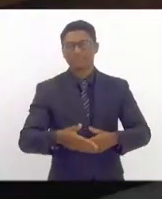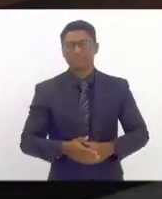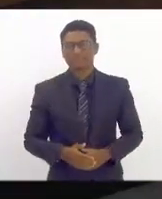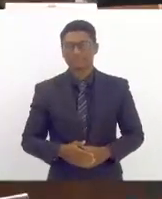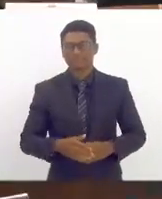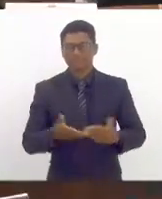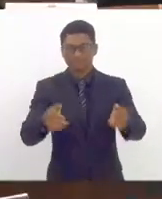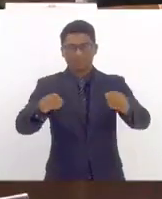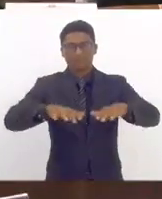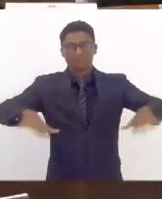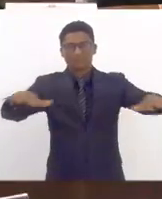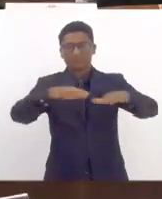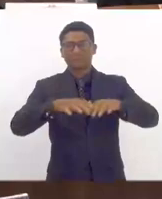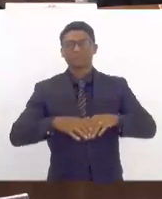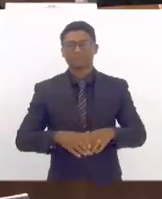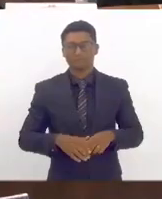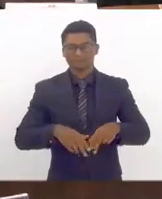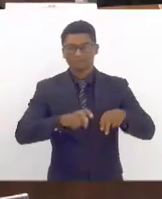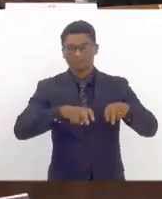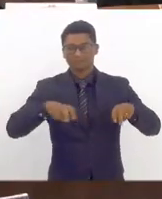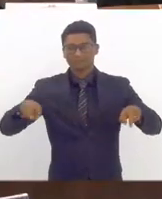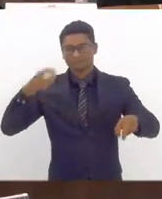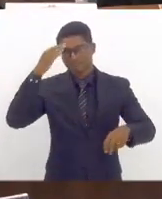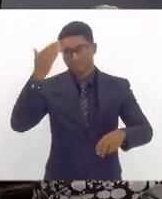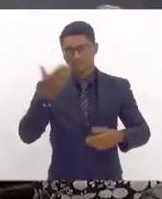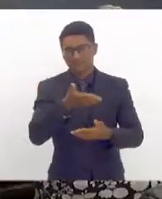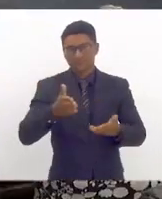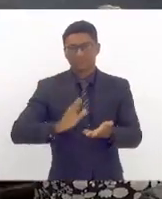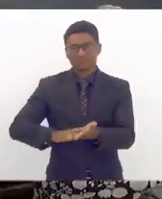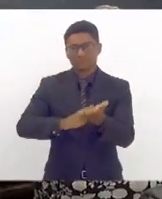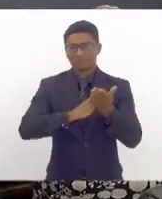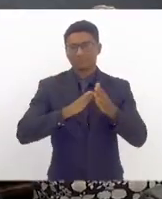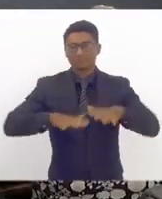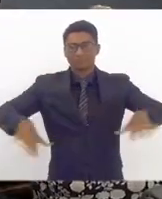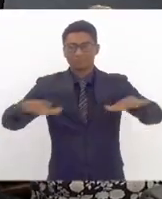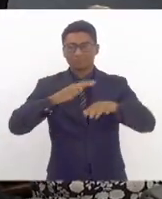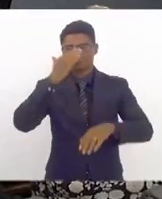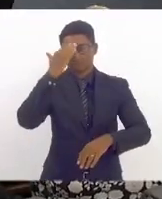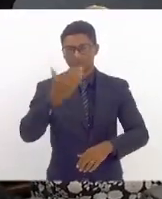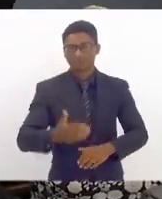obrigado a todos pelas suas bancadas Muito obrigado a todos os aplausos